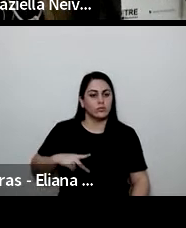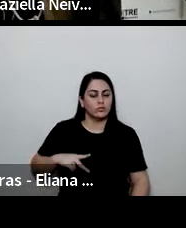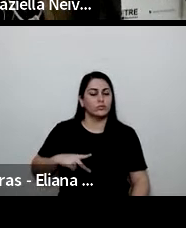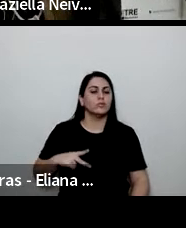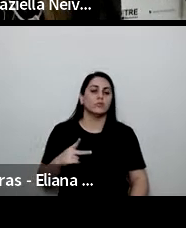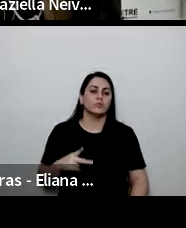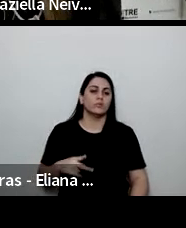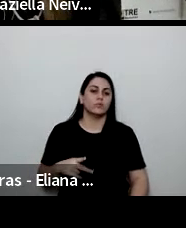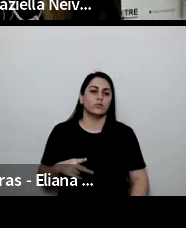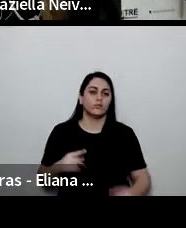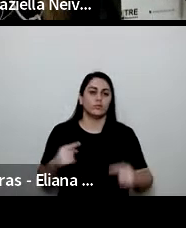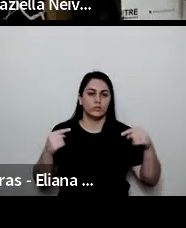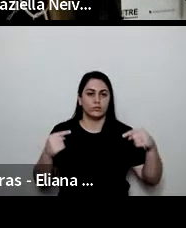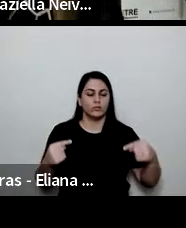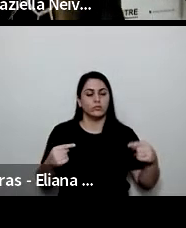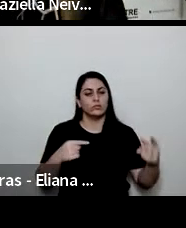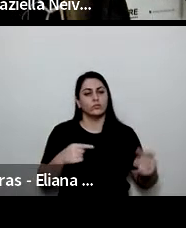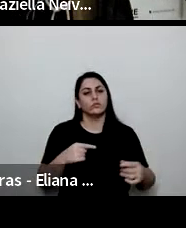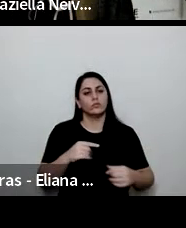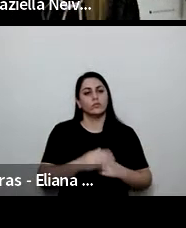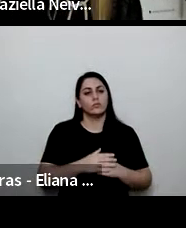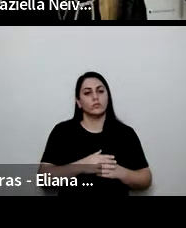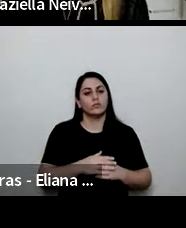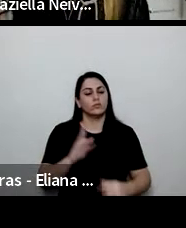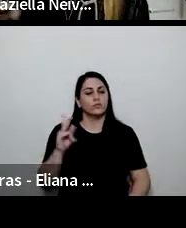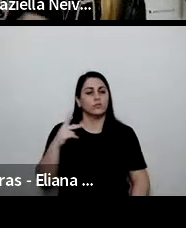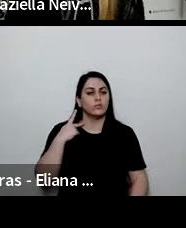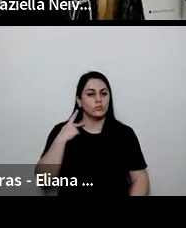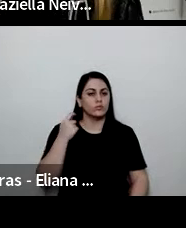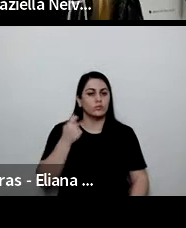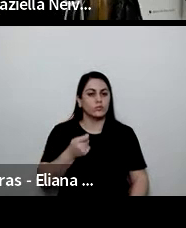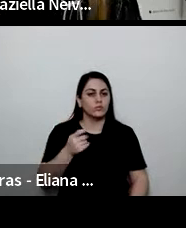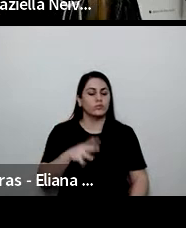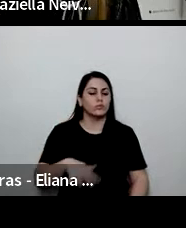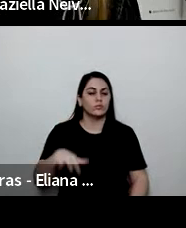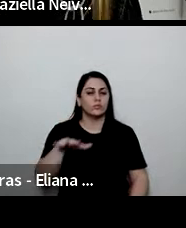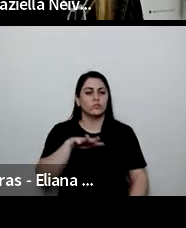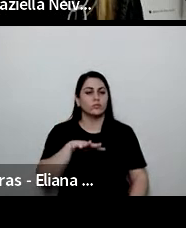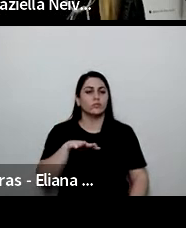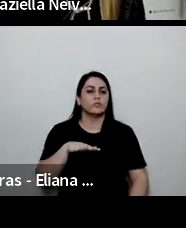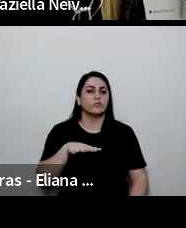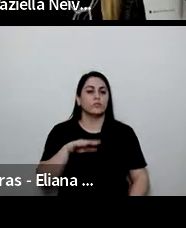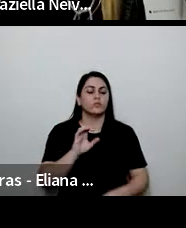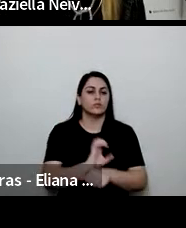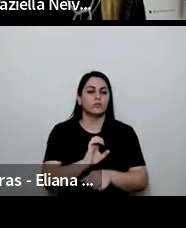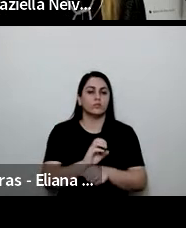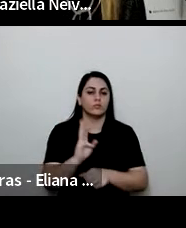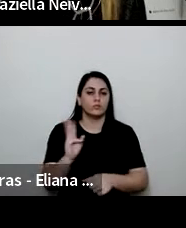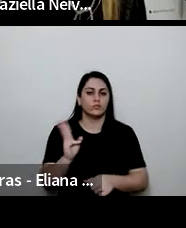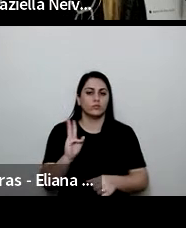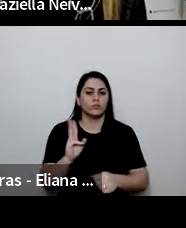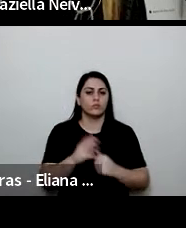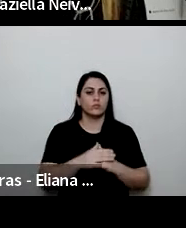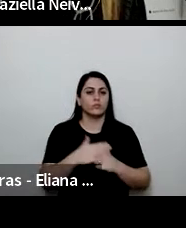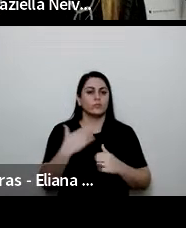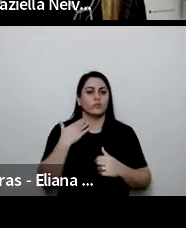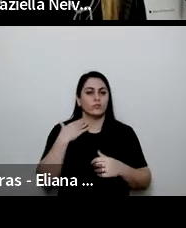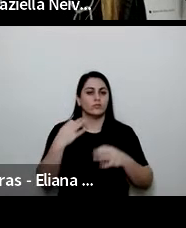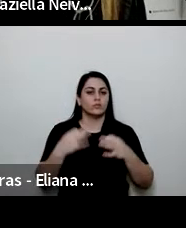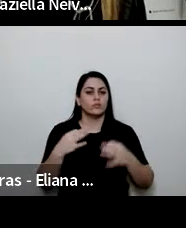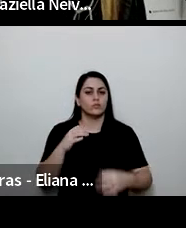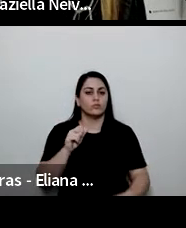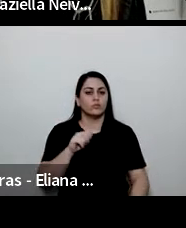agravada Procuradoria da União no estado do Maranhão relatora juíza Ana Graziela Santana Neiva Costa